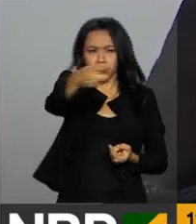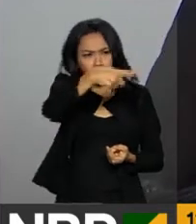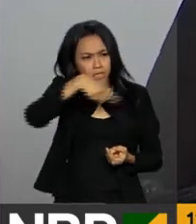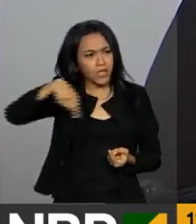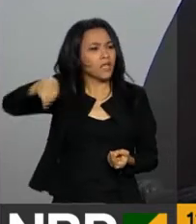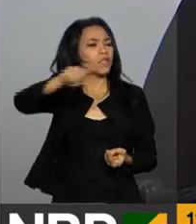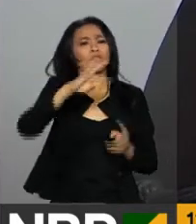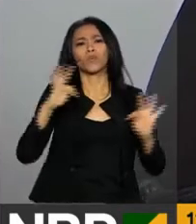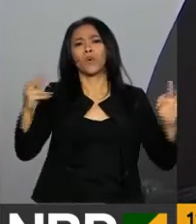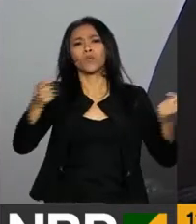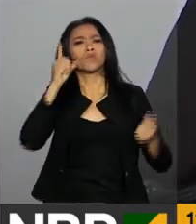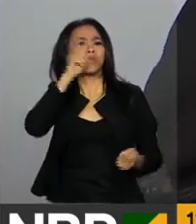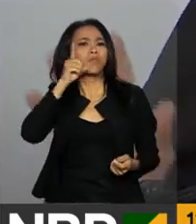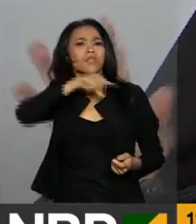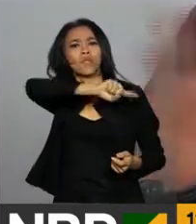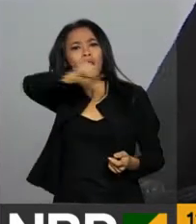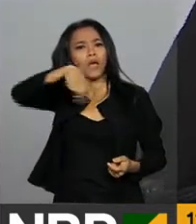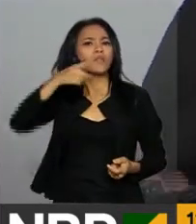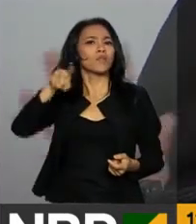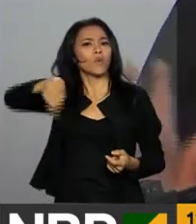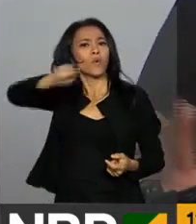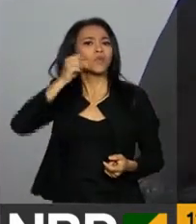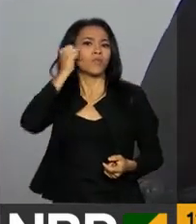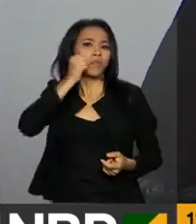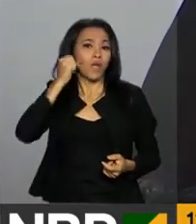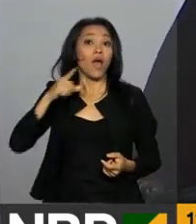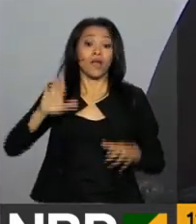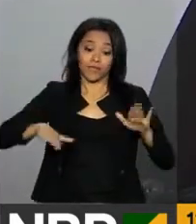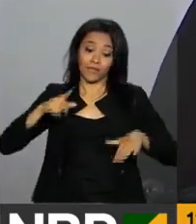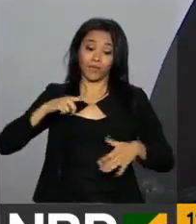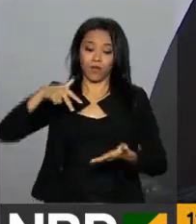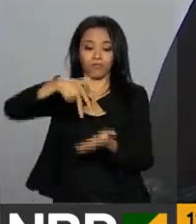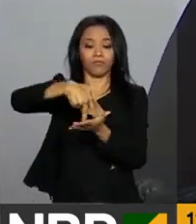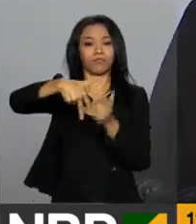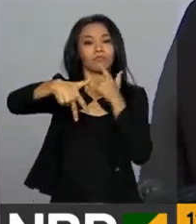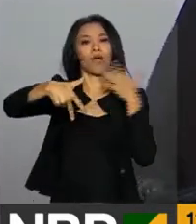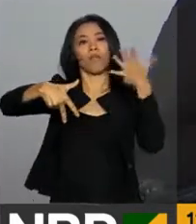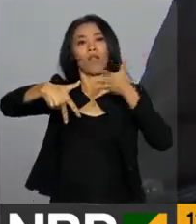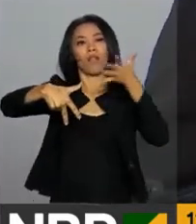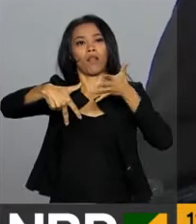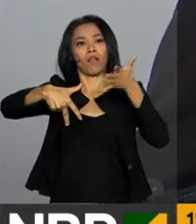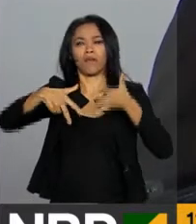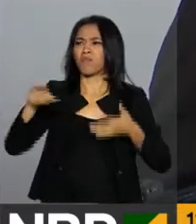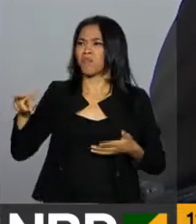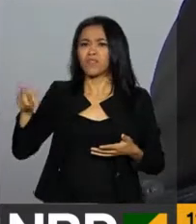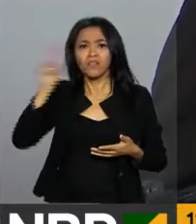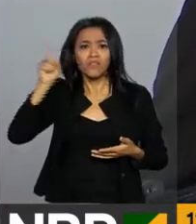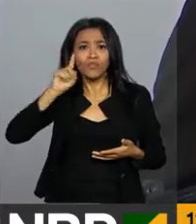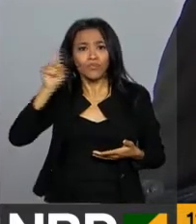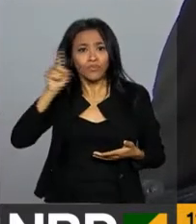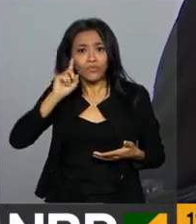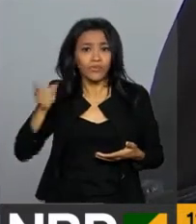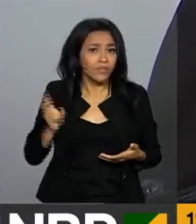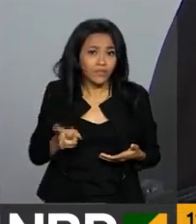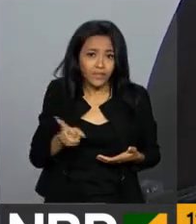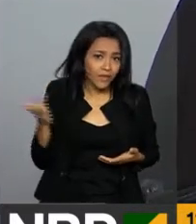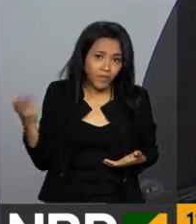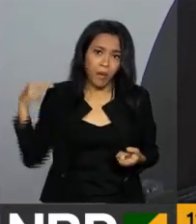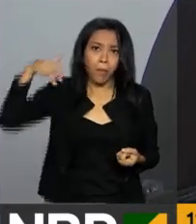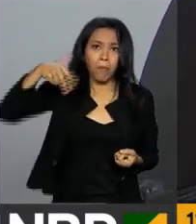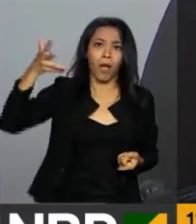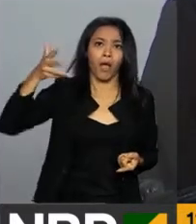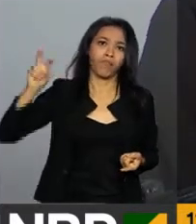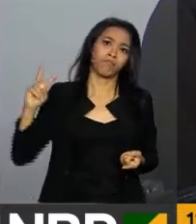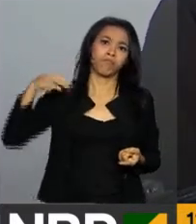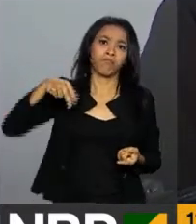todos eu tenho tribunal de vez em quando quando me convidou para vir aqui mas os senhores têm tribuna diária e sustentar